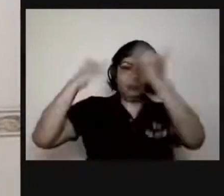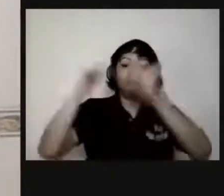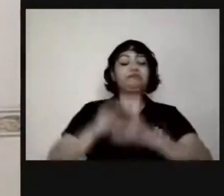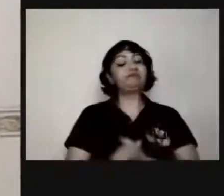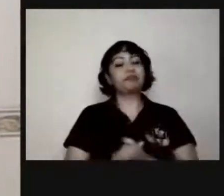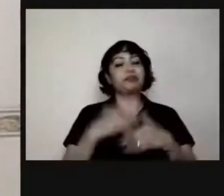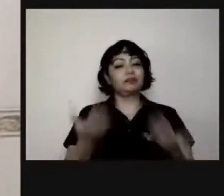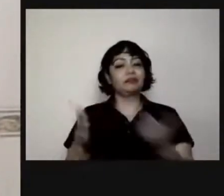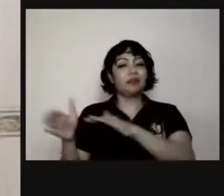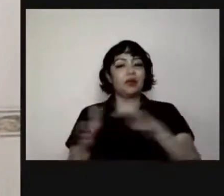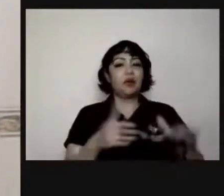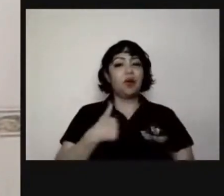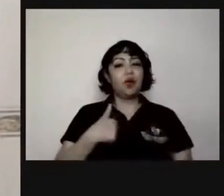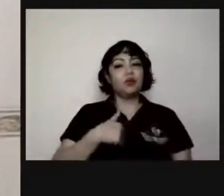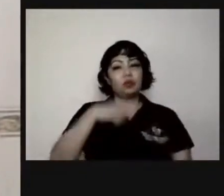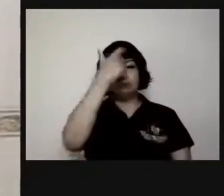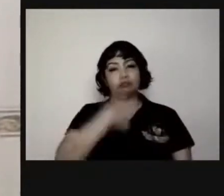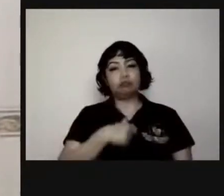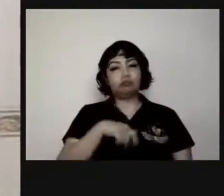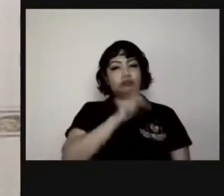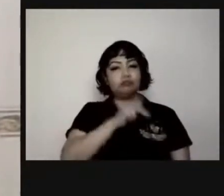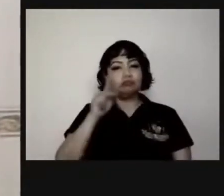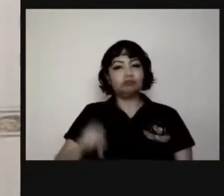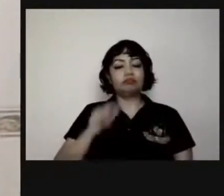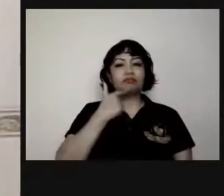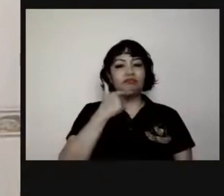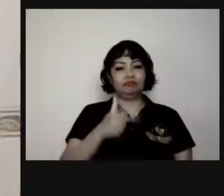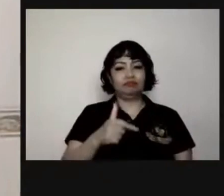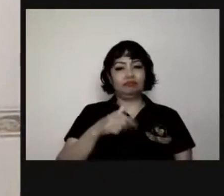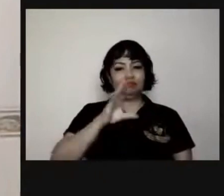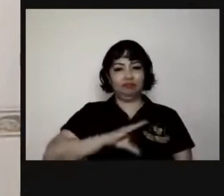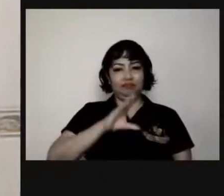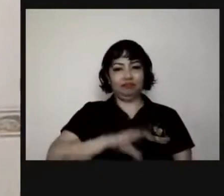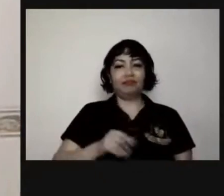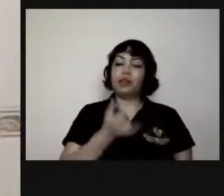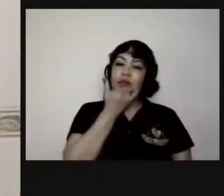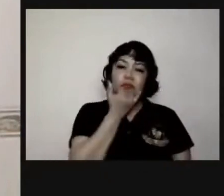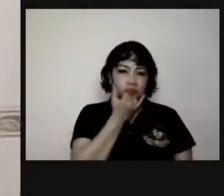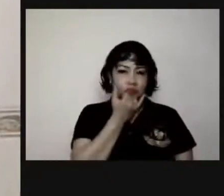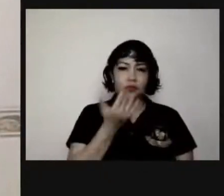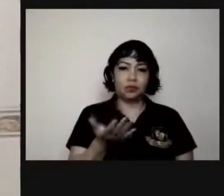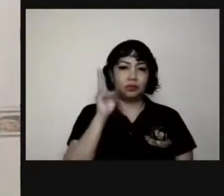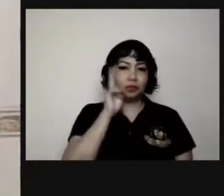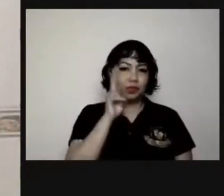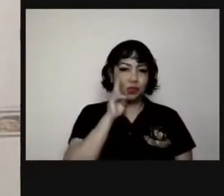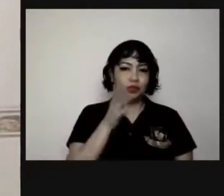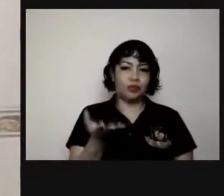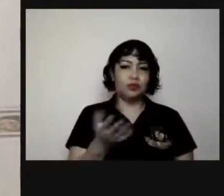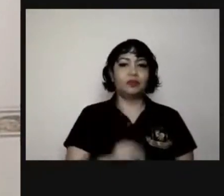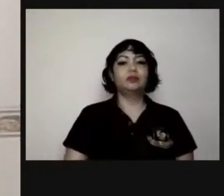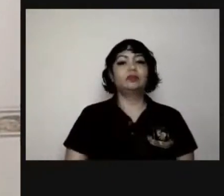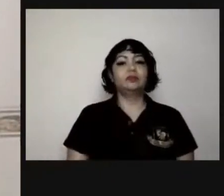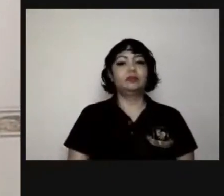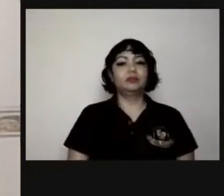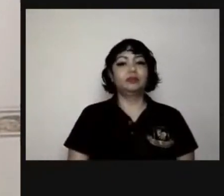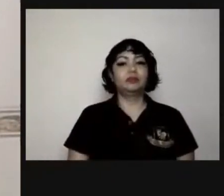professora de letras. língua portuguesa, Fabiane é uma desculpa mulher de aí meia em idade. relação à história, mas